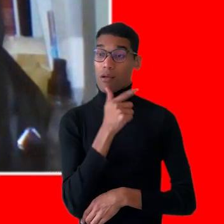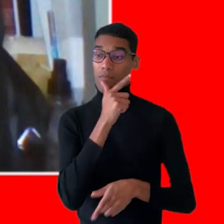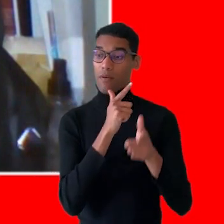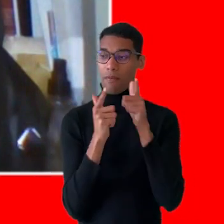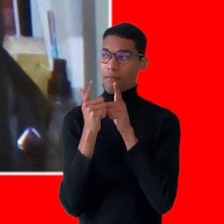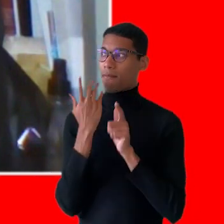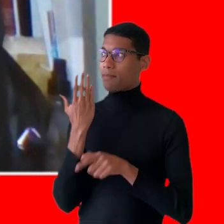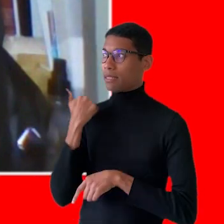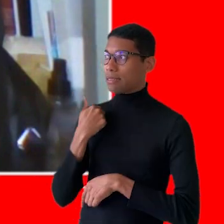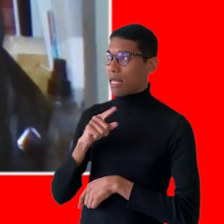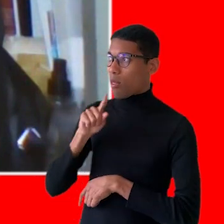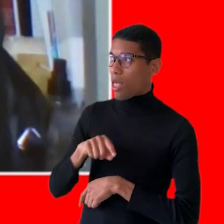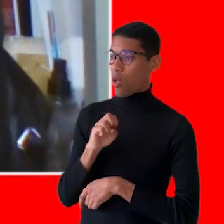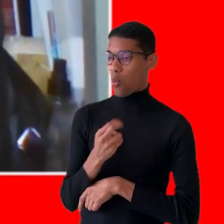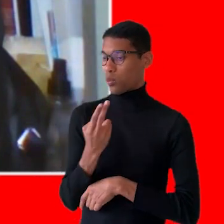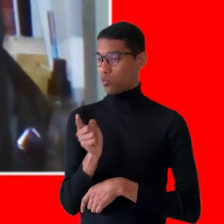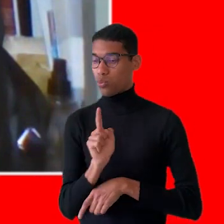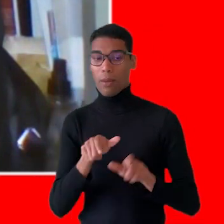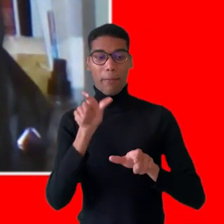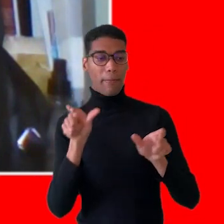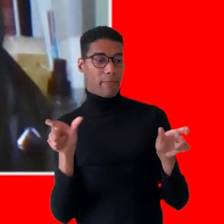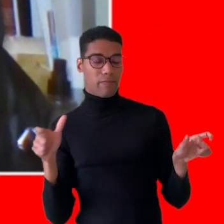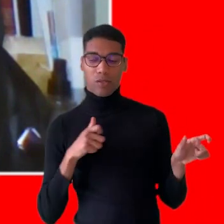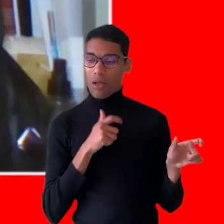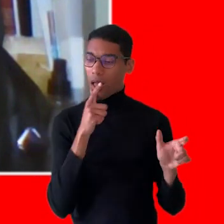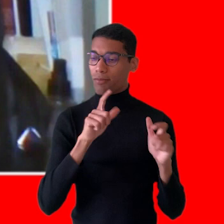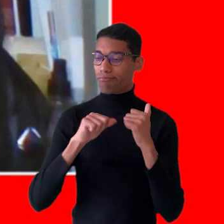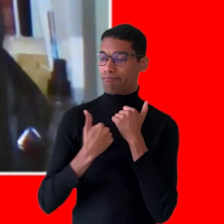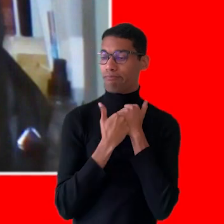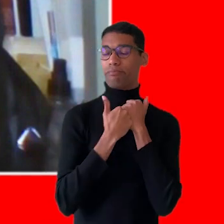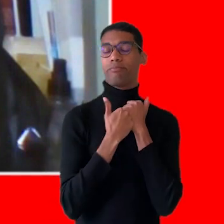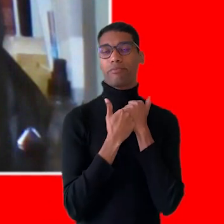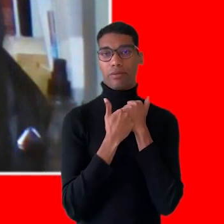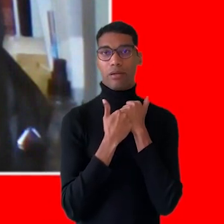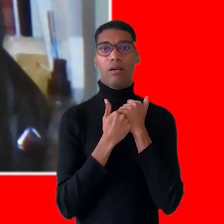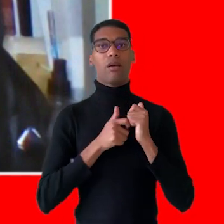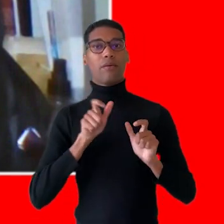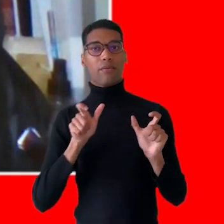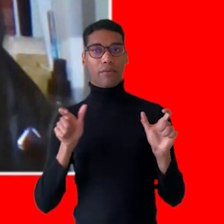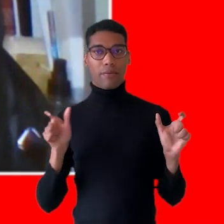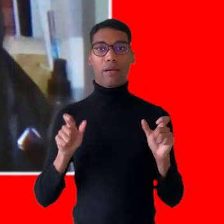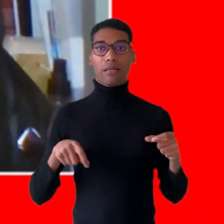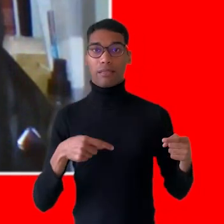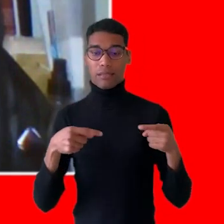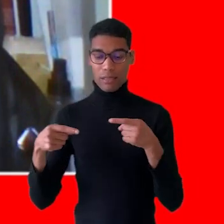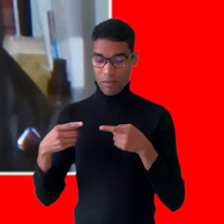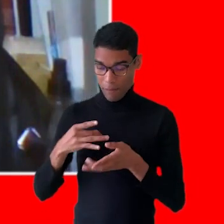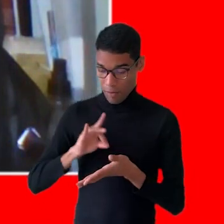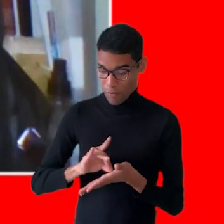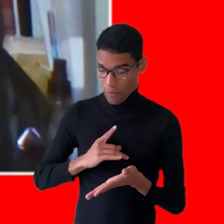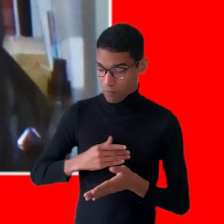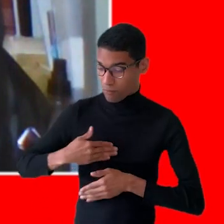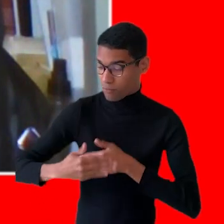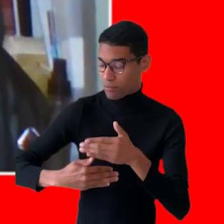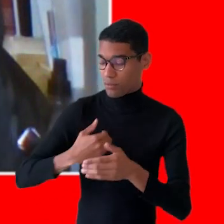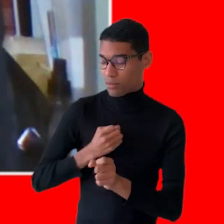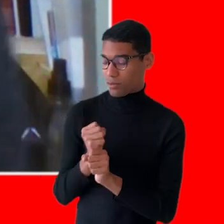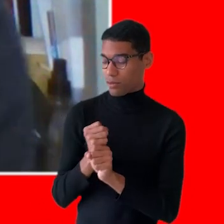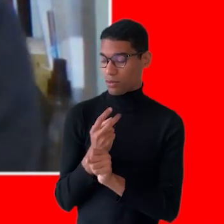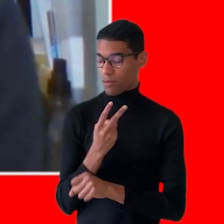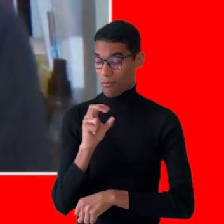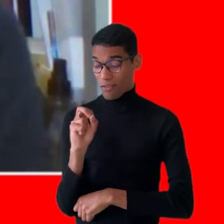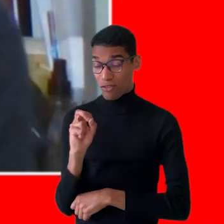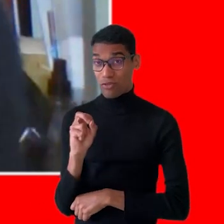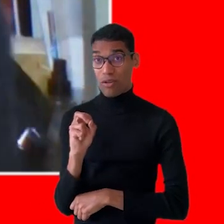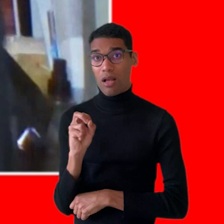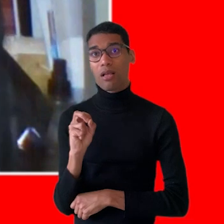que foram ou não pessoas que se beneficiaram das políticas afirmativas dos últimos